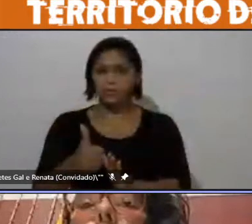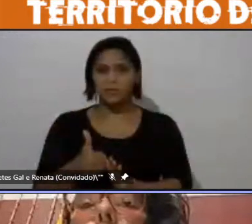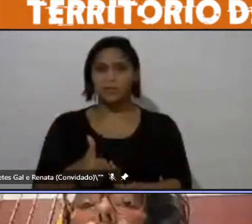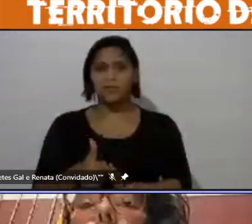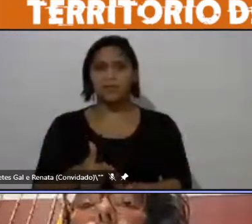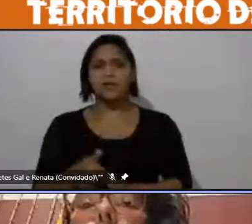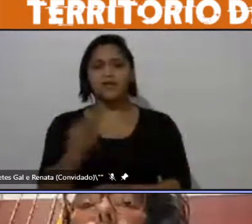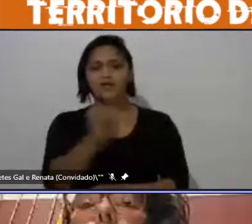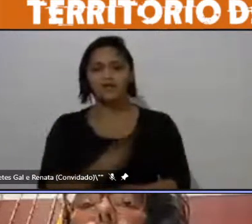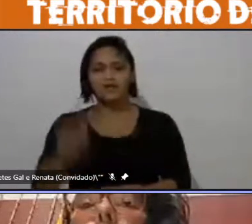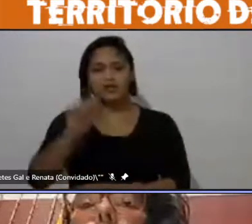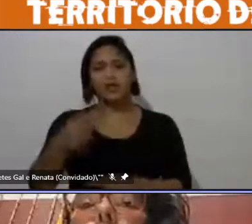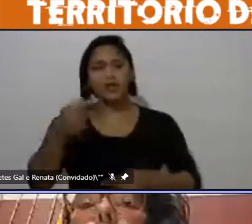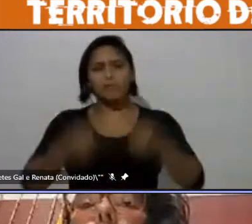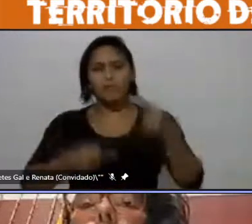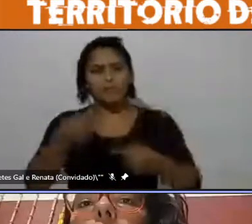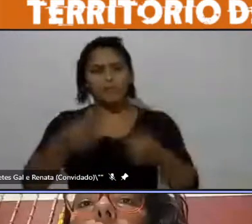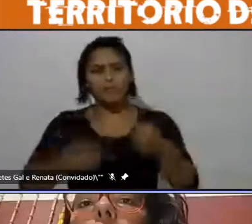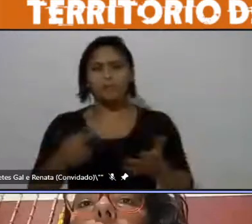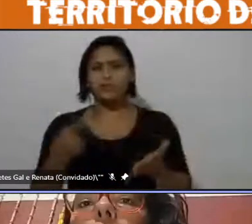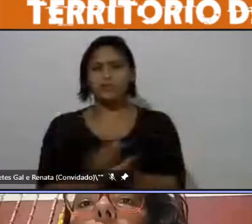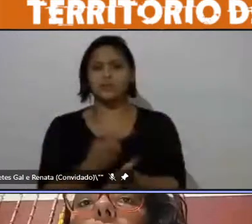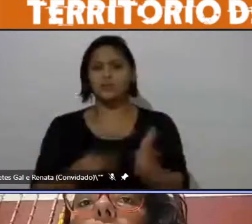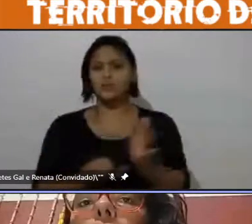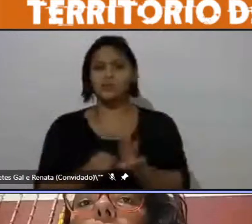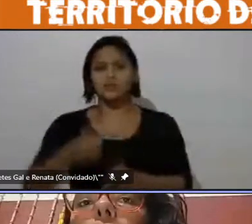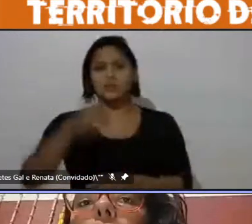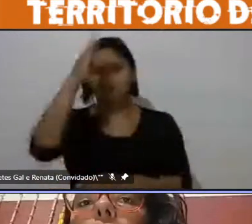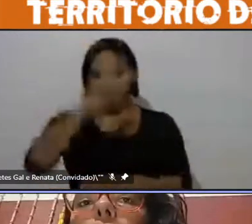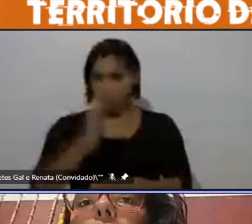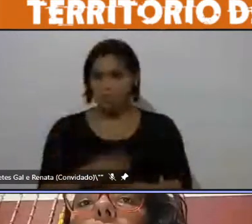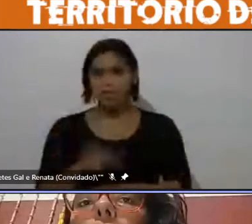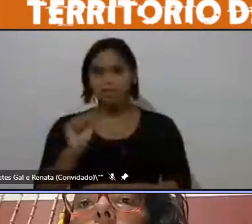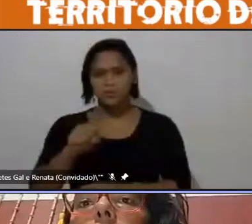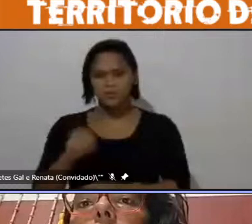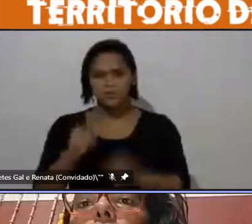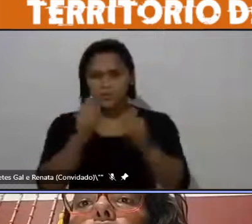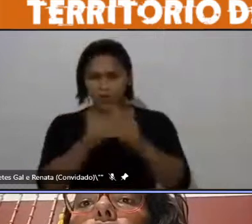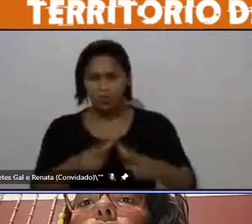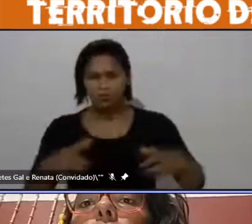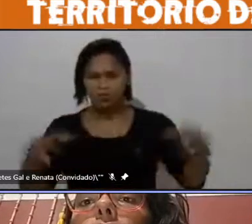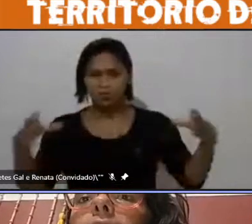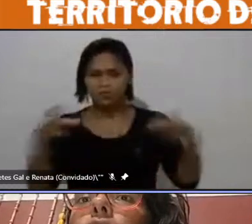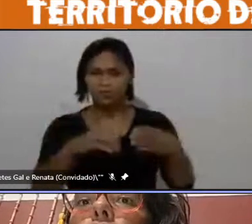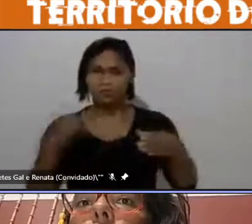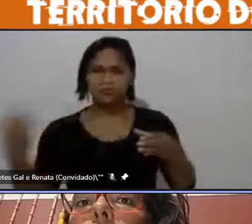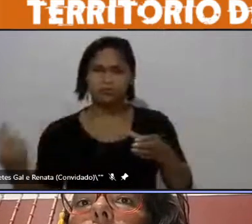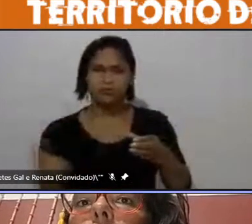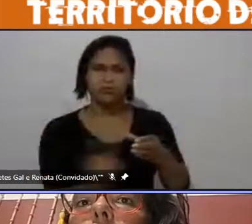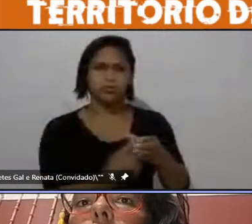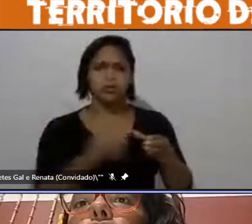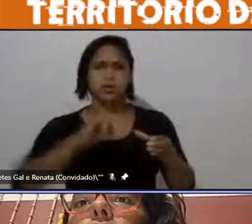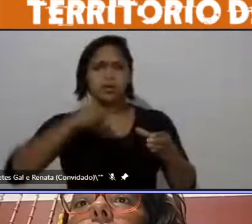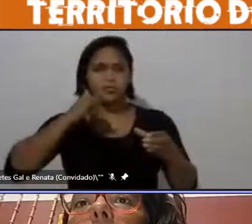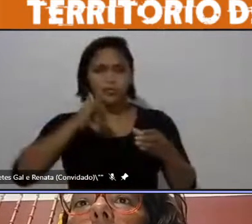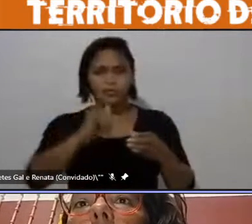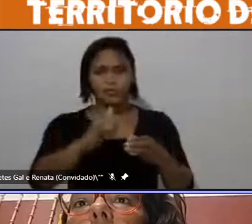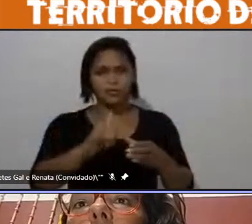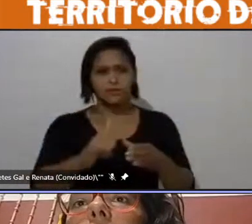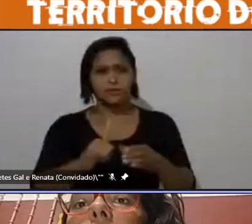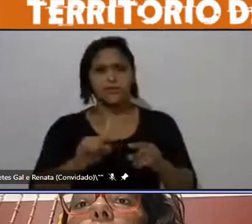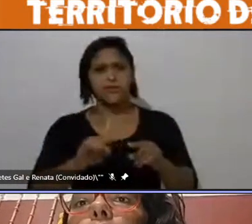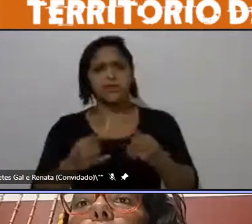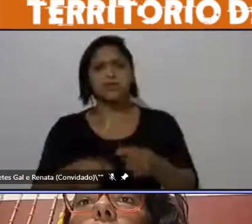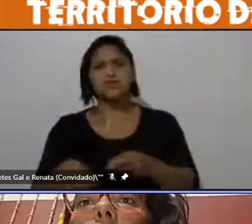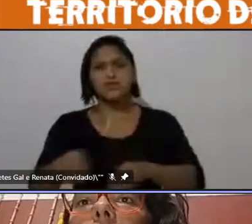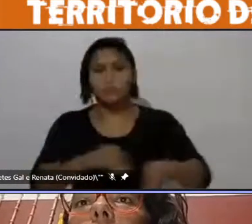questão geopolítica. O Brasil é um grande estoque de energia, né?